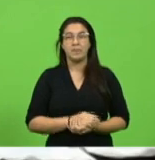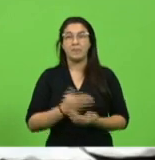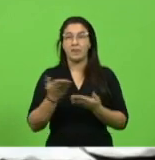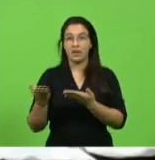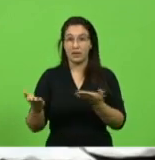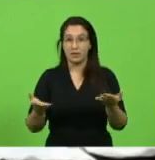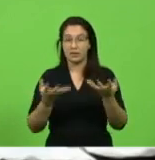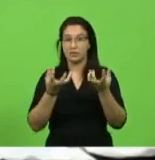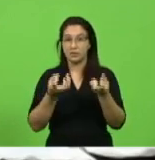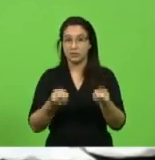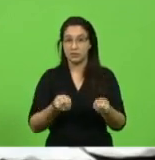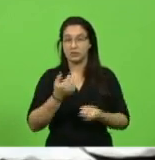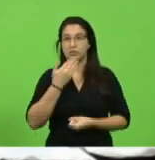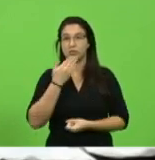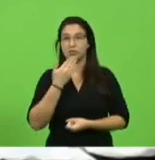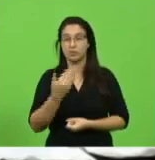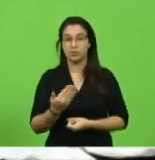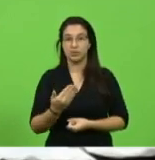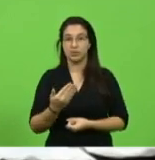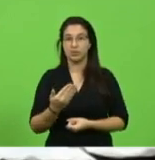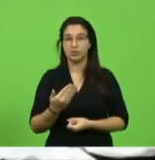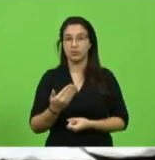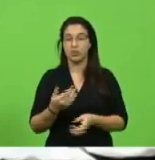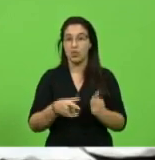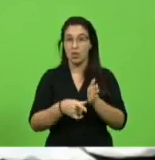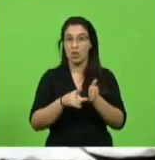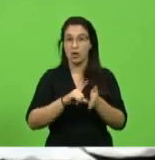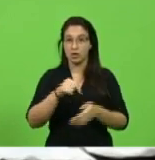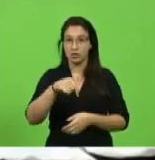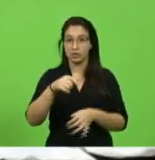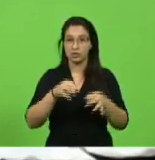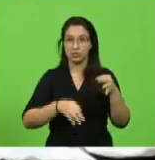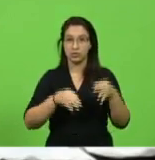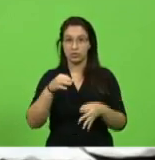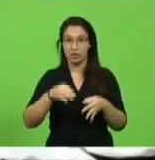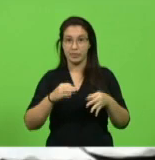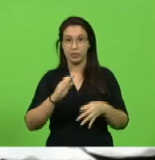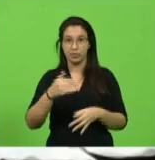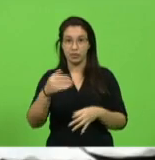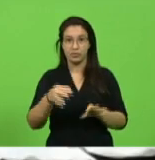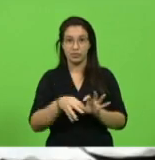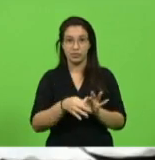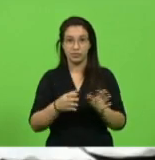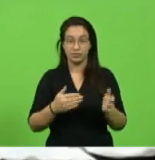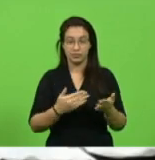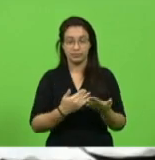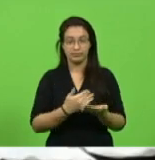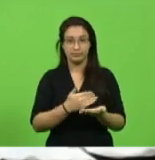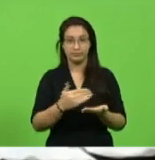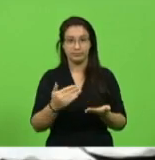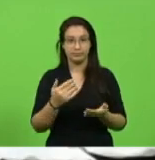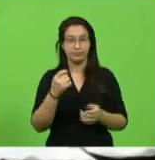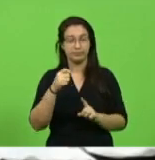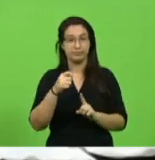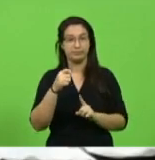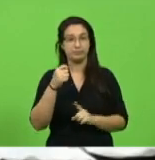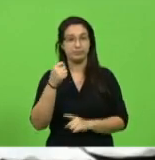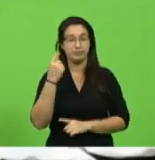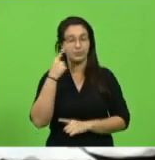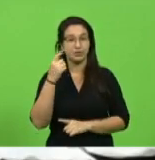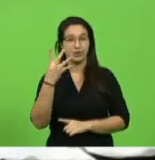requerimentos. Às vésperas deste julgamento, depois do despacho saneador, em 4 de maio de